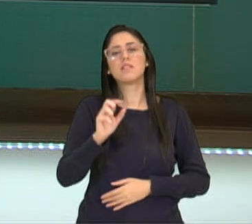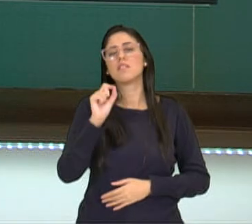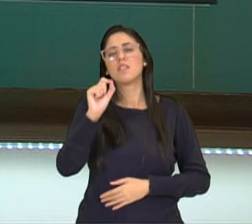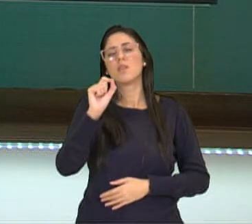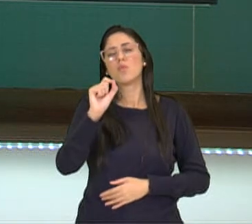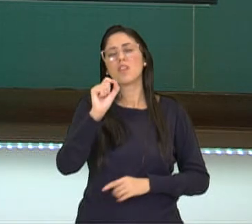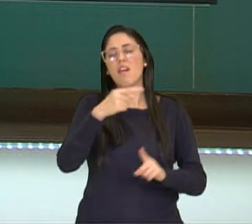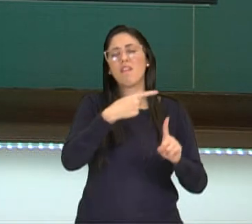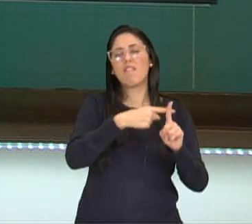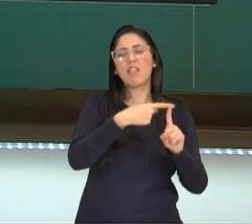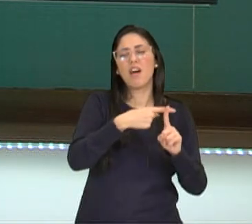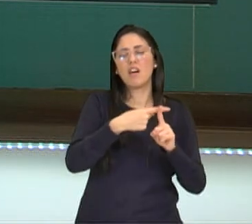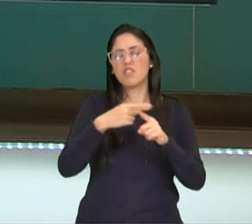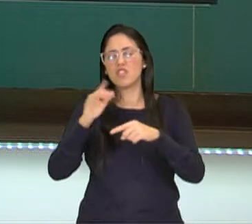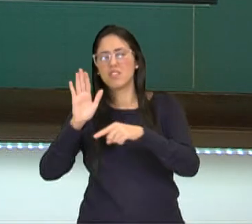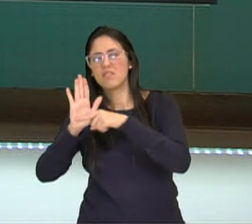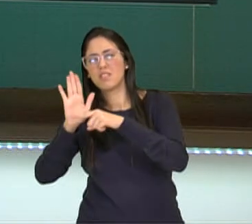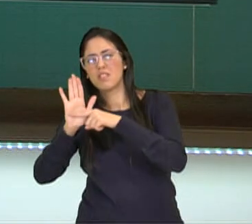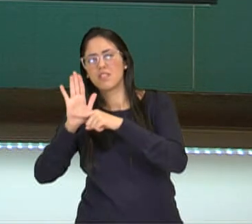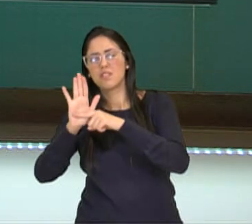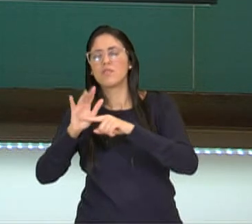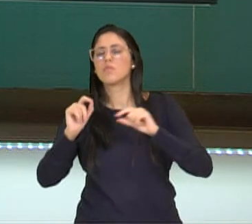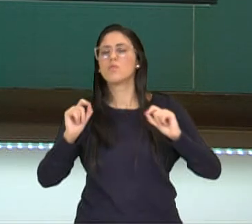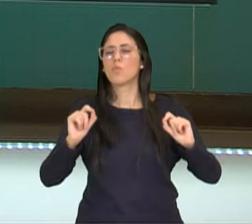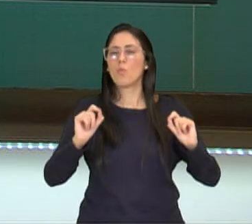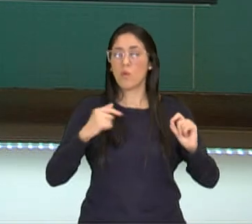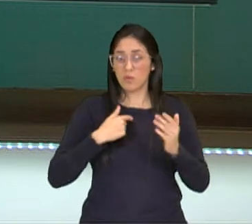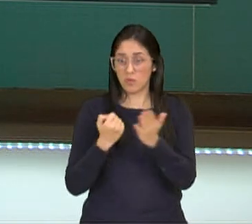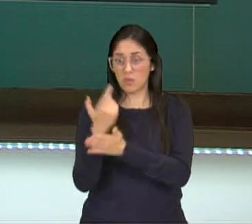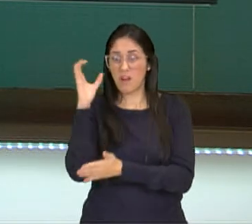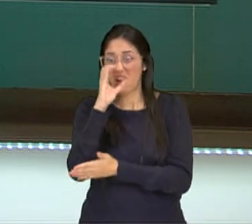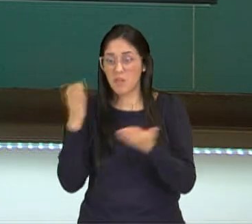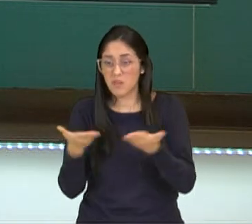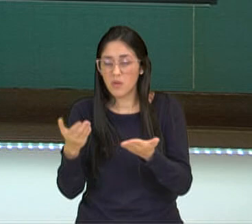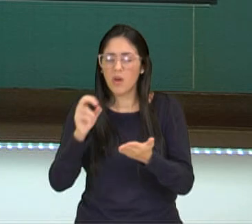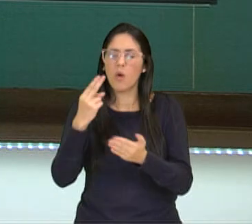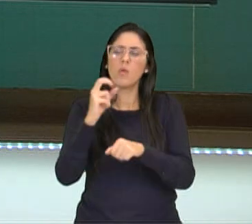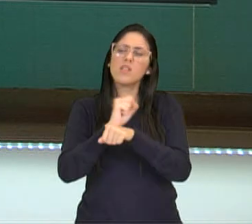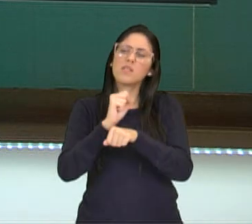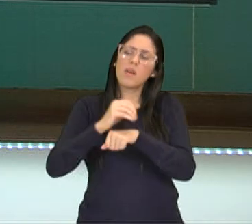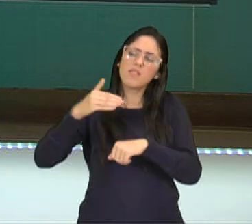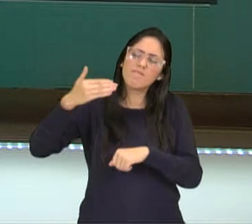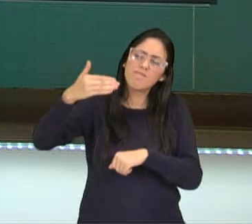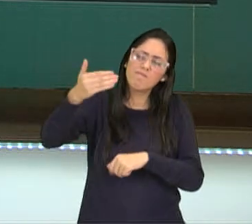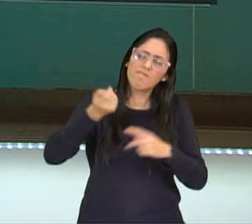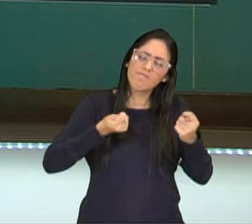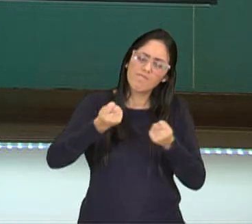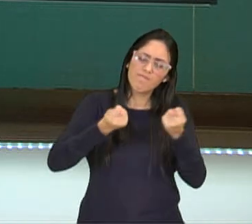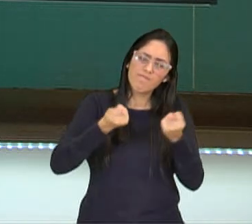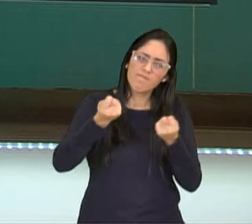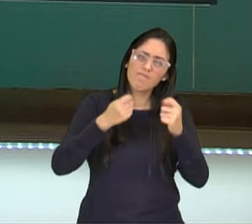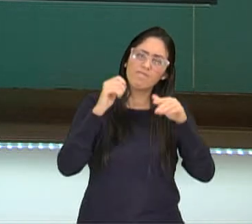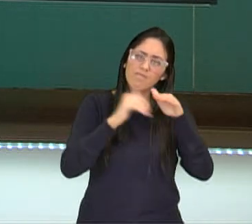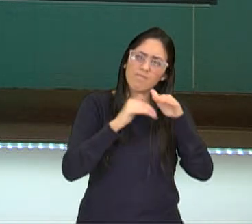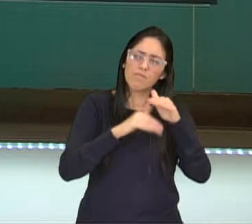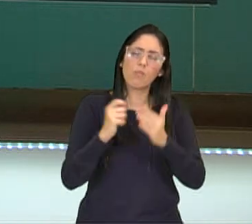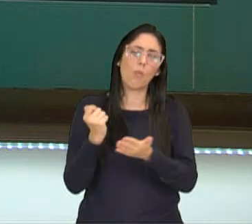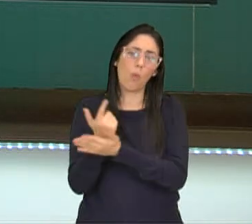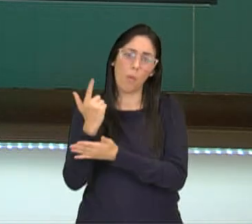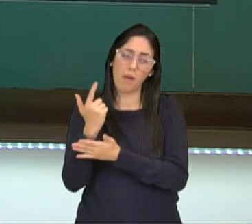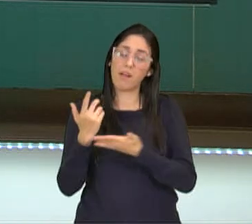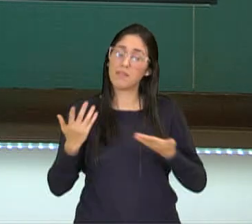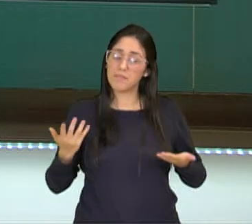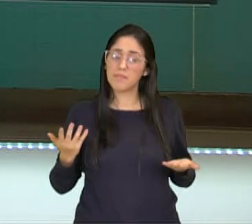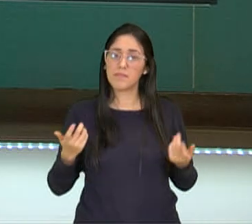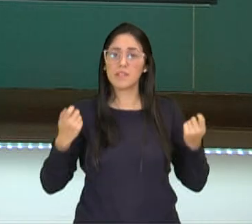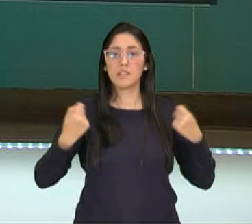e desvantagens de eu ter esse produto agora ou esperar alguns meses para poder atingir isso? A gente tem que sempre